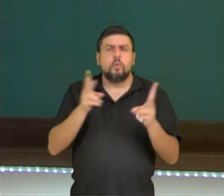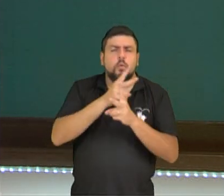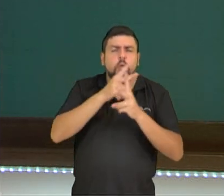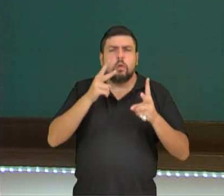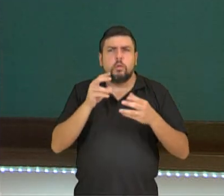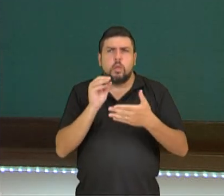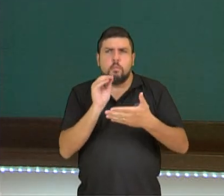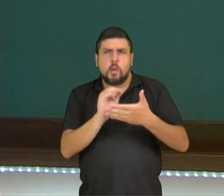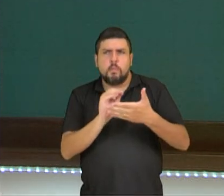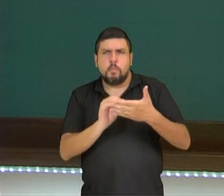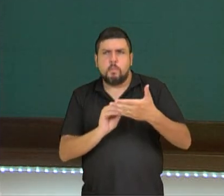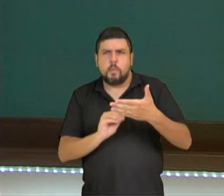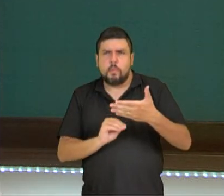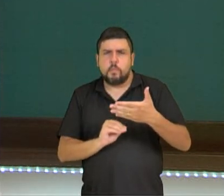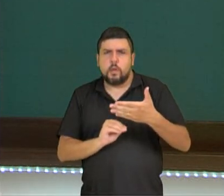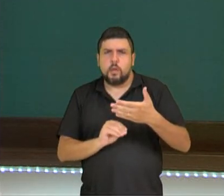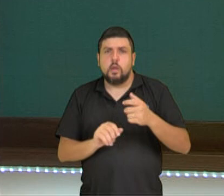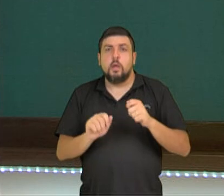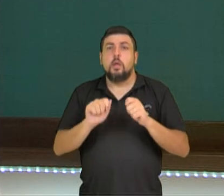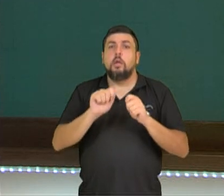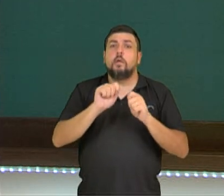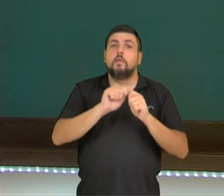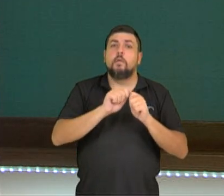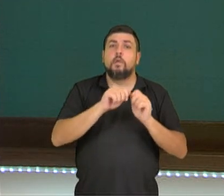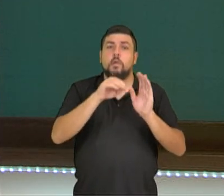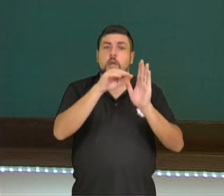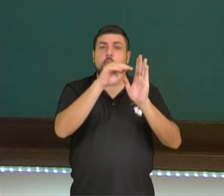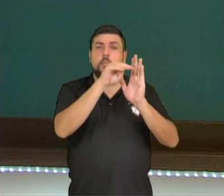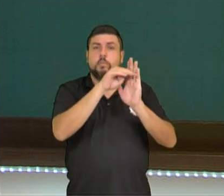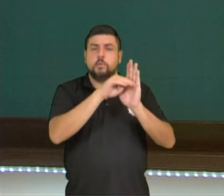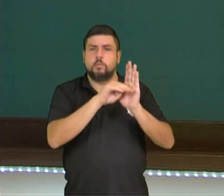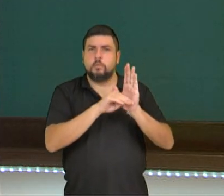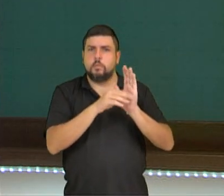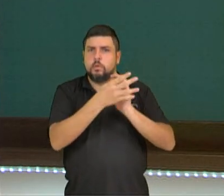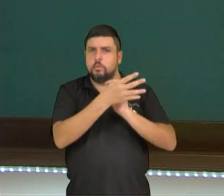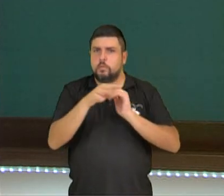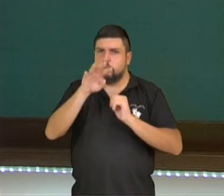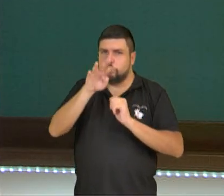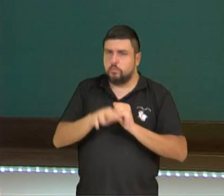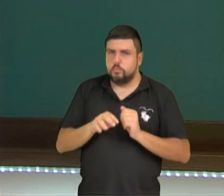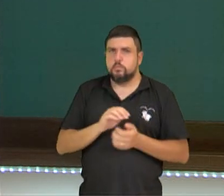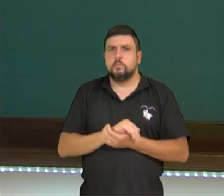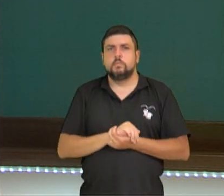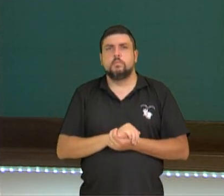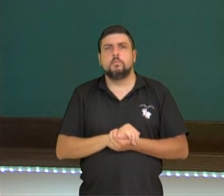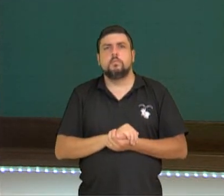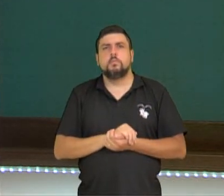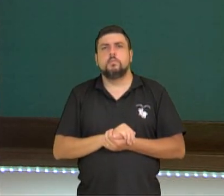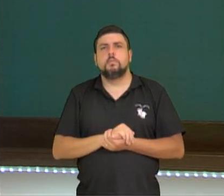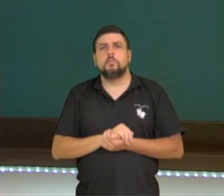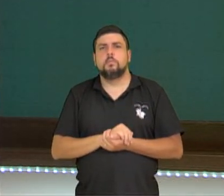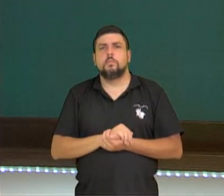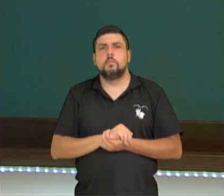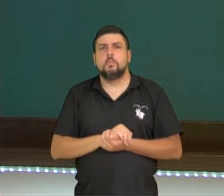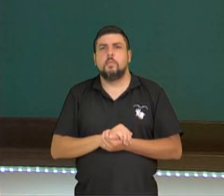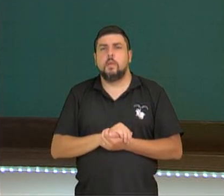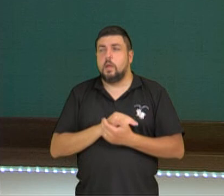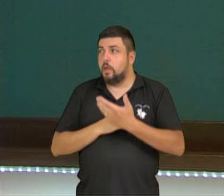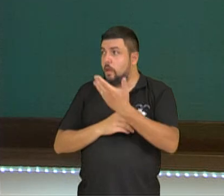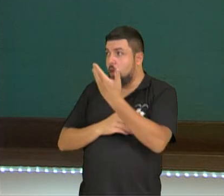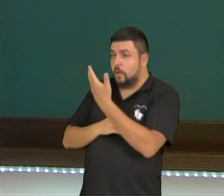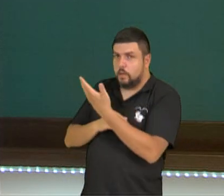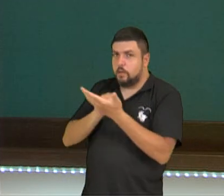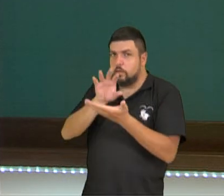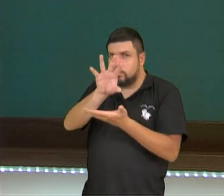seguida vocês vão elaborar uma tabela com essas informações, certo? Vão copiar esta parte